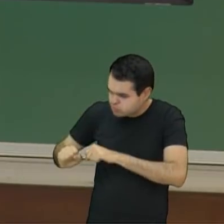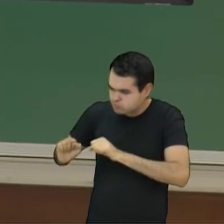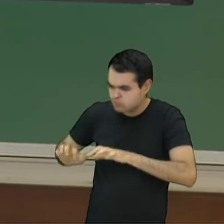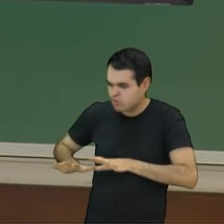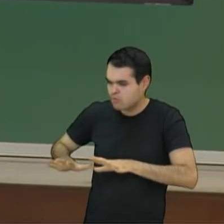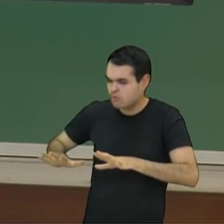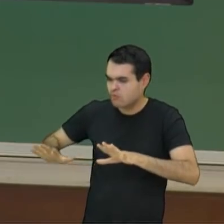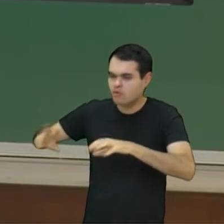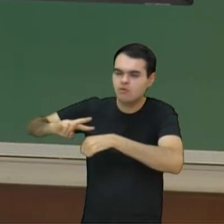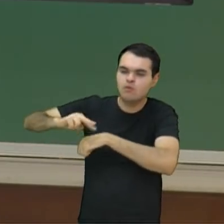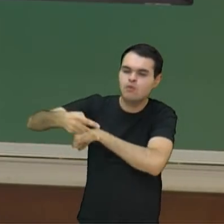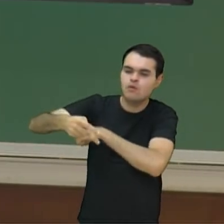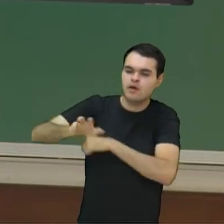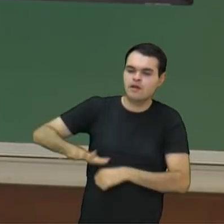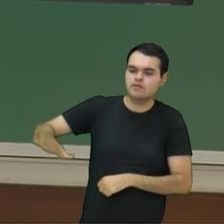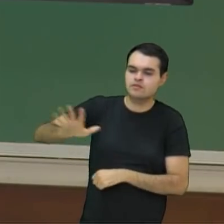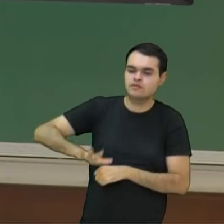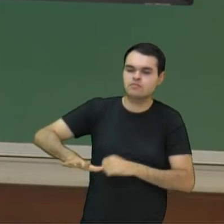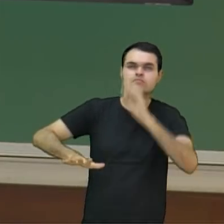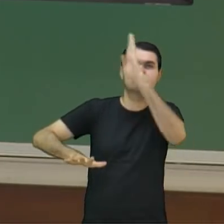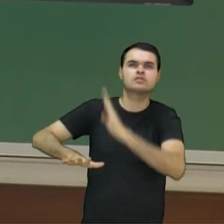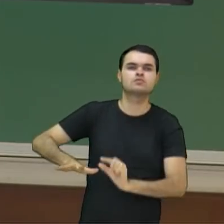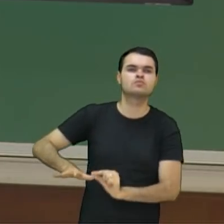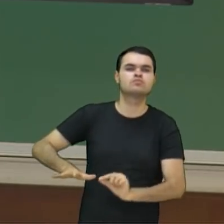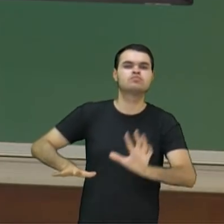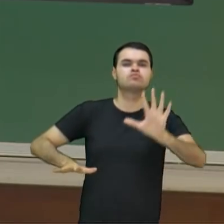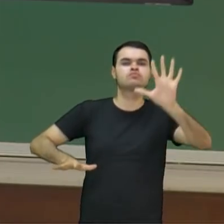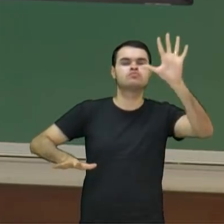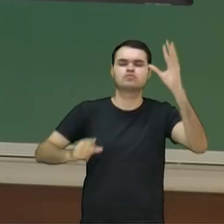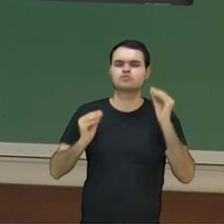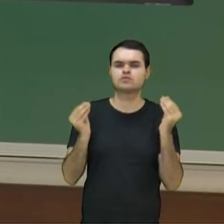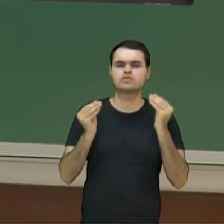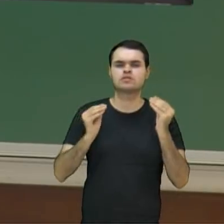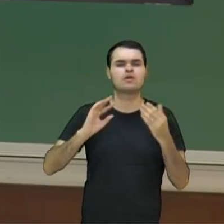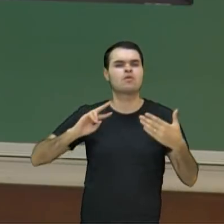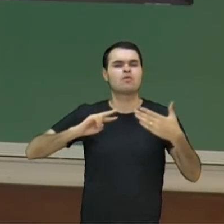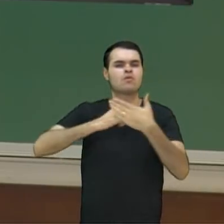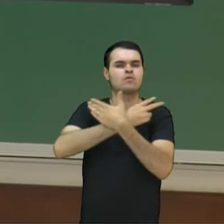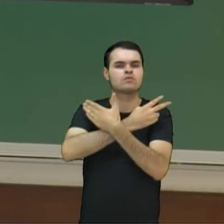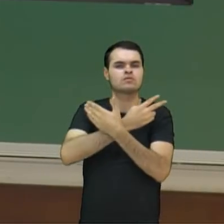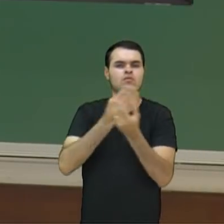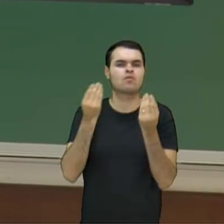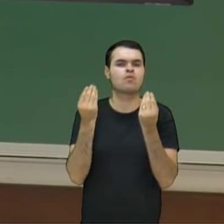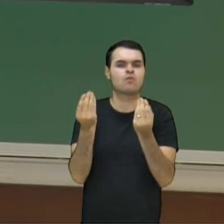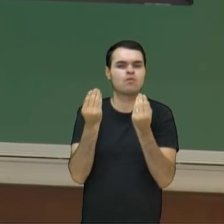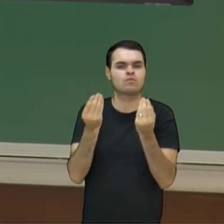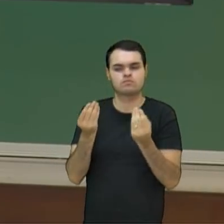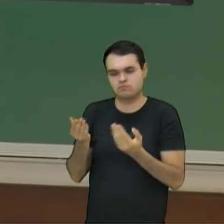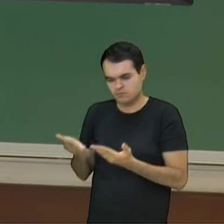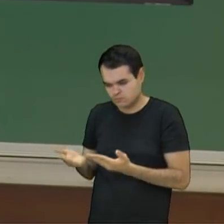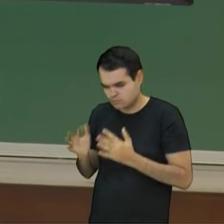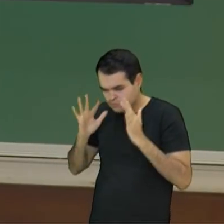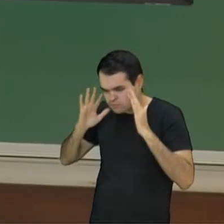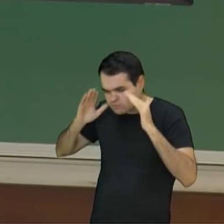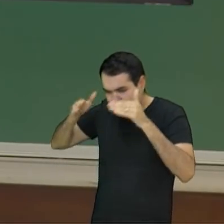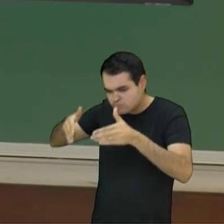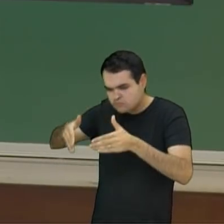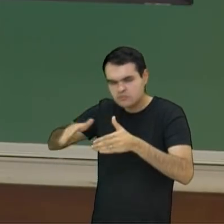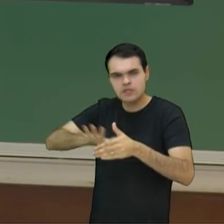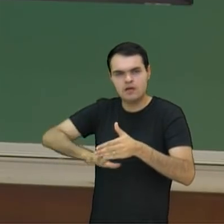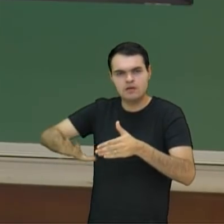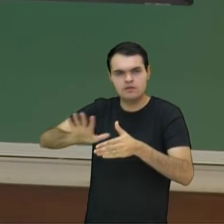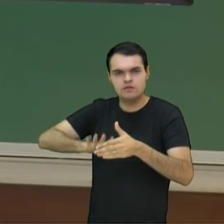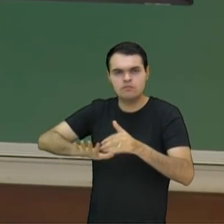tanto para a região quanto para o Brasil? O que se reflete na maneira como o sudeste foi ocupado para a região e